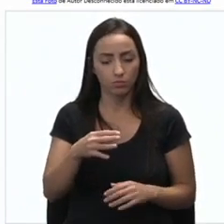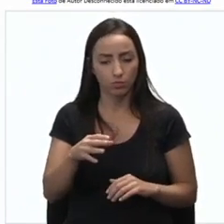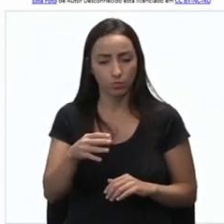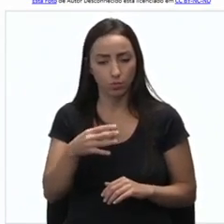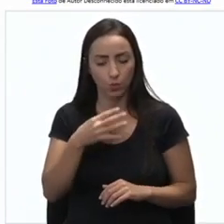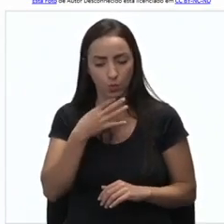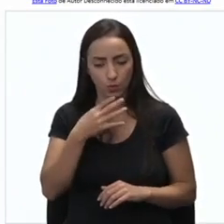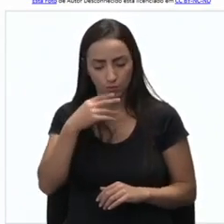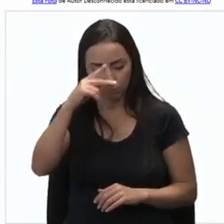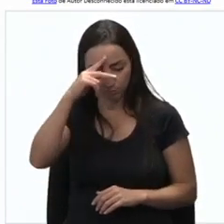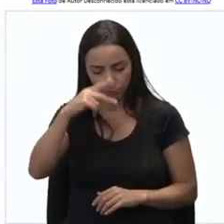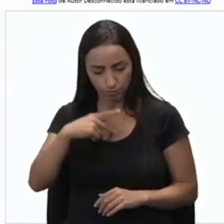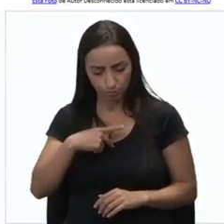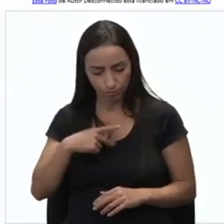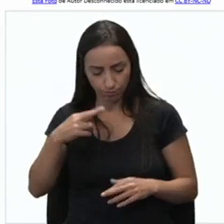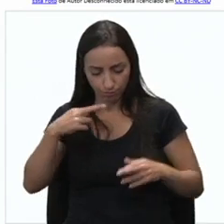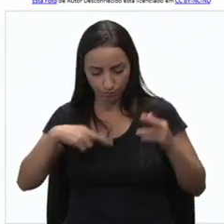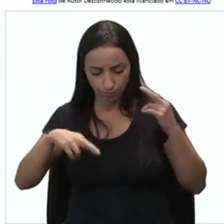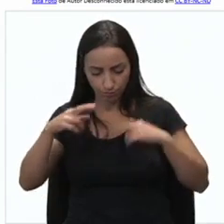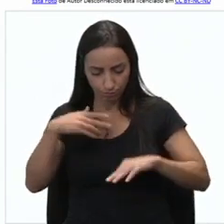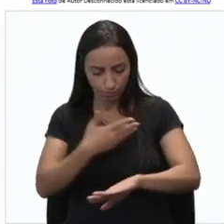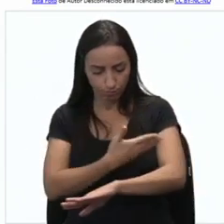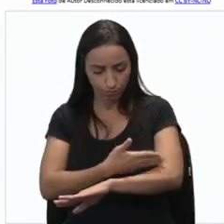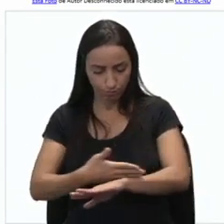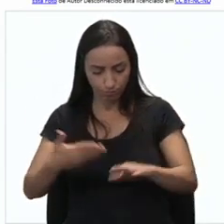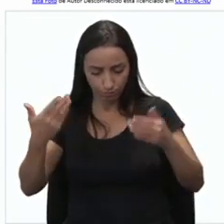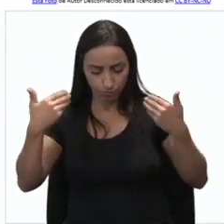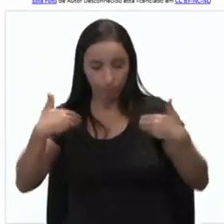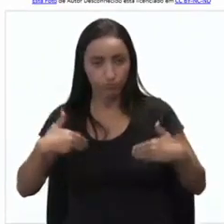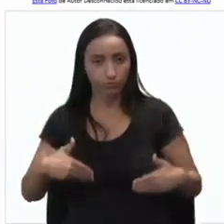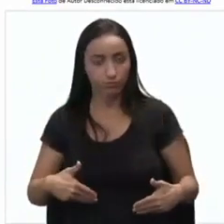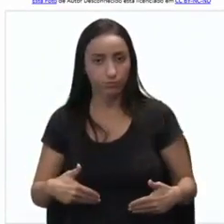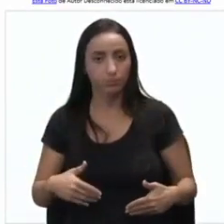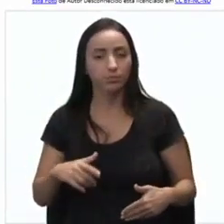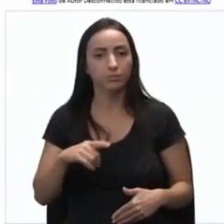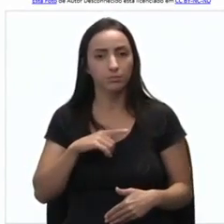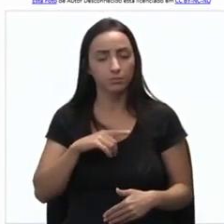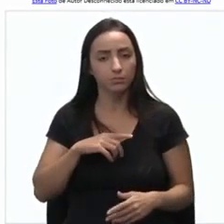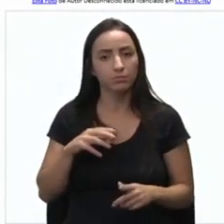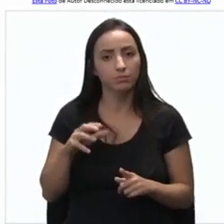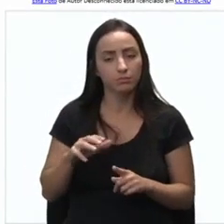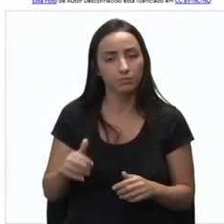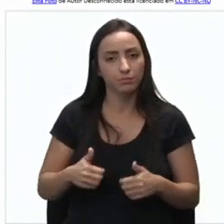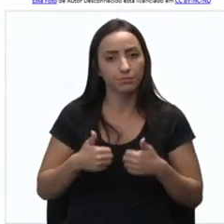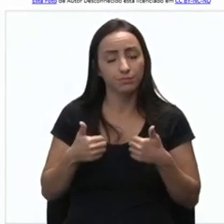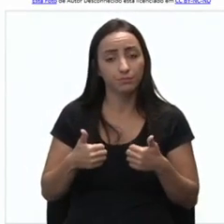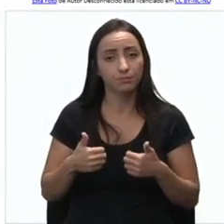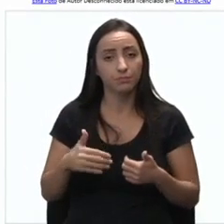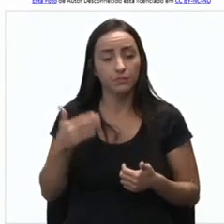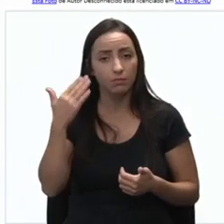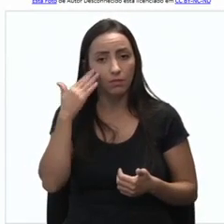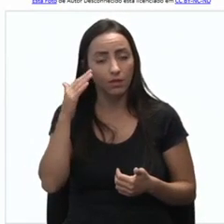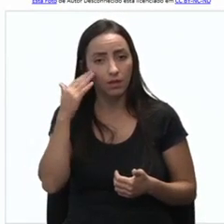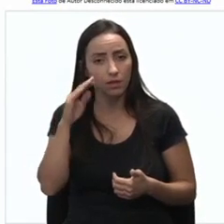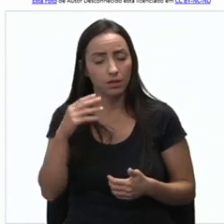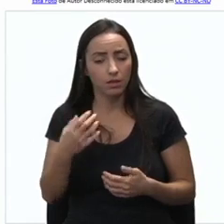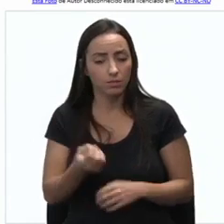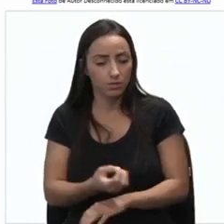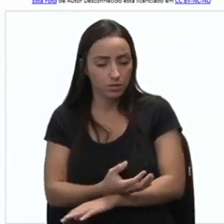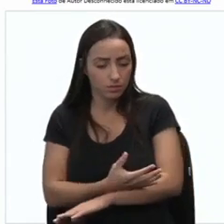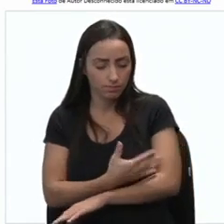autoconhecimento, buscar avaliar os comportamentos que produzem efeitos positivos no ambiente, entender seus